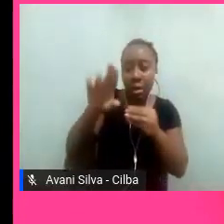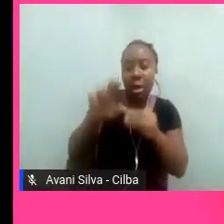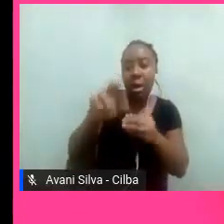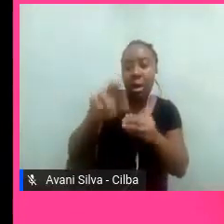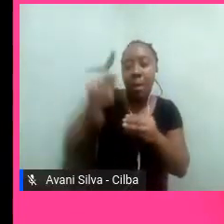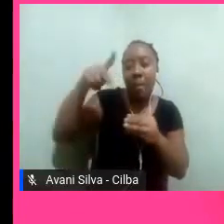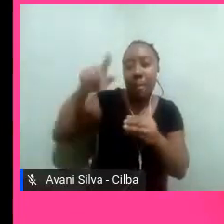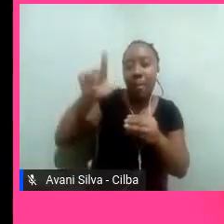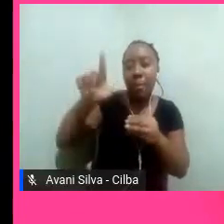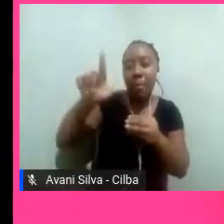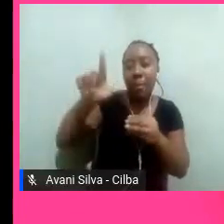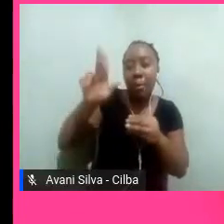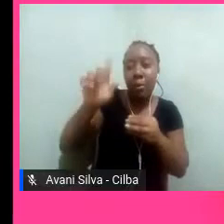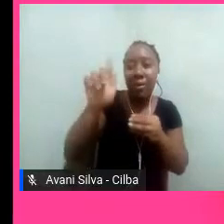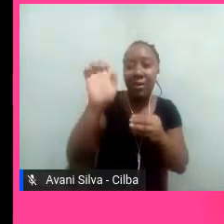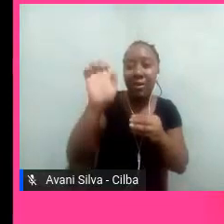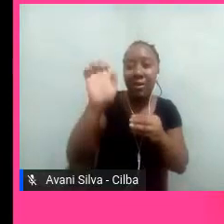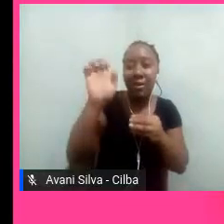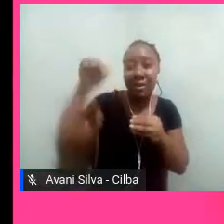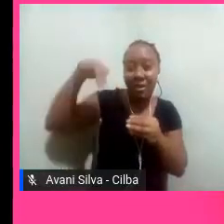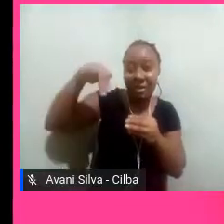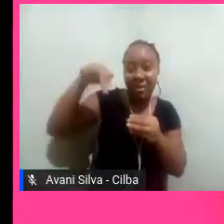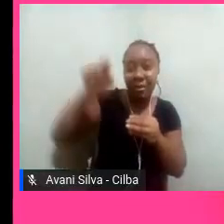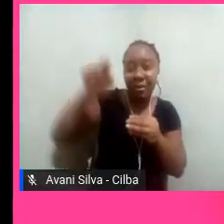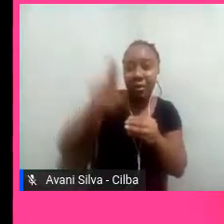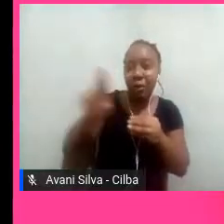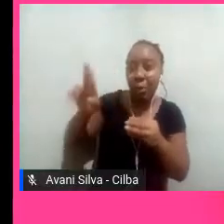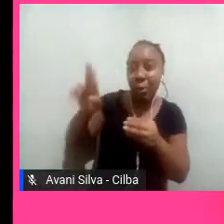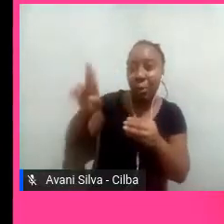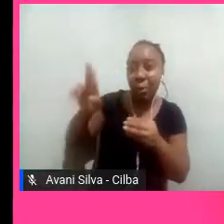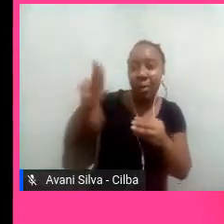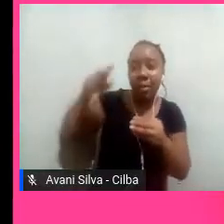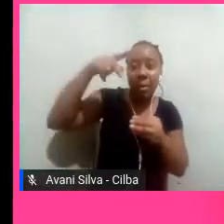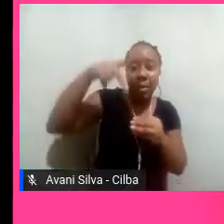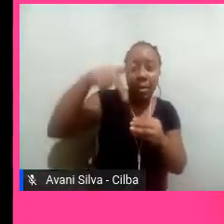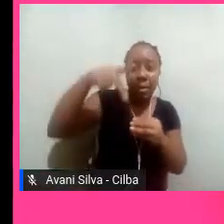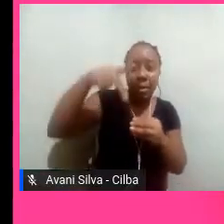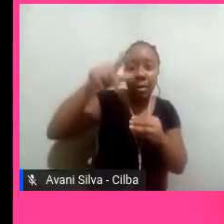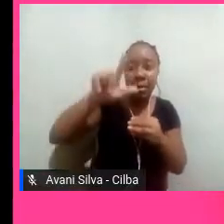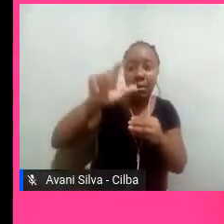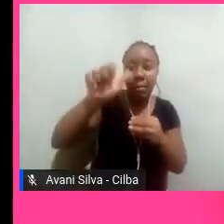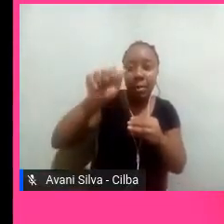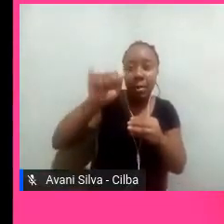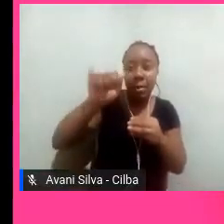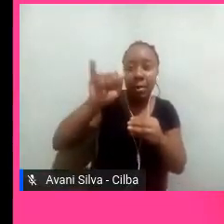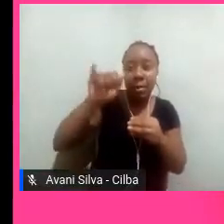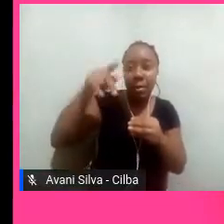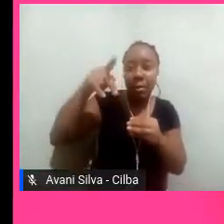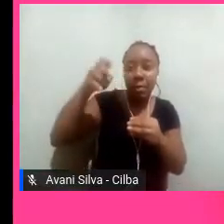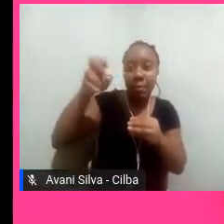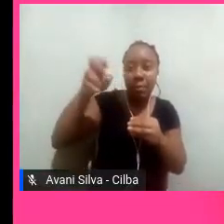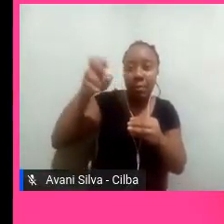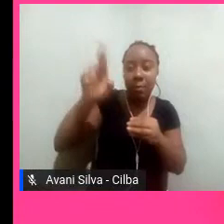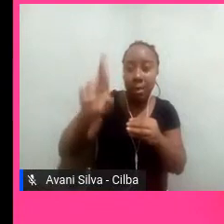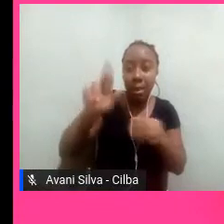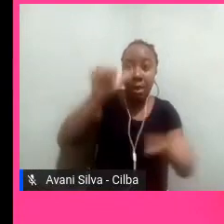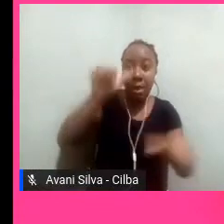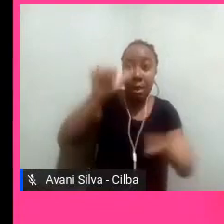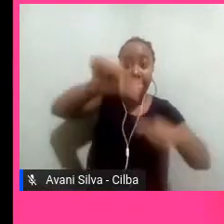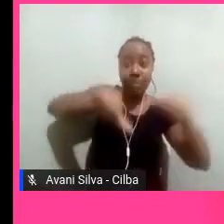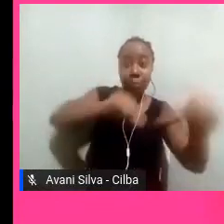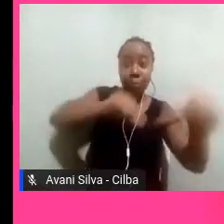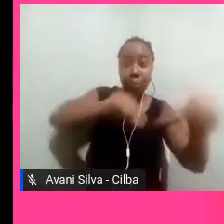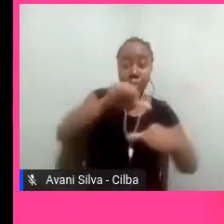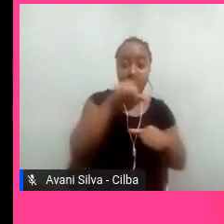faz exatamente isso. Ele converte um objeto em 3D para 2D, e ele